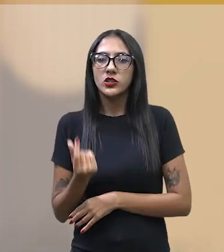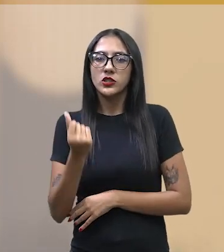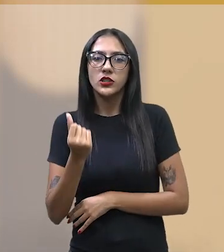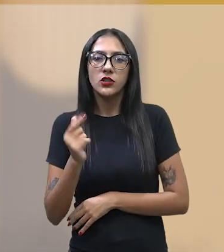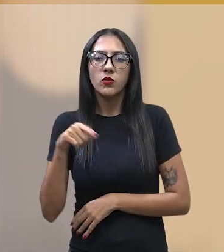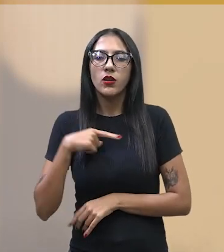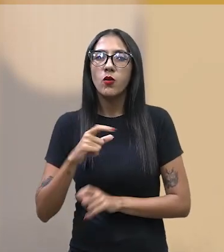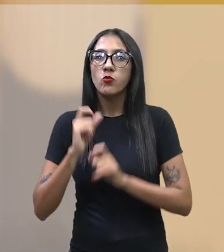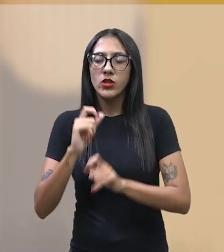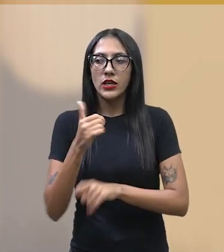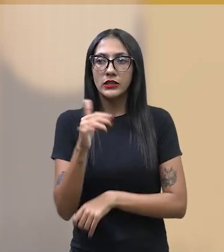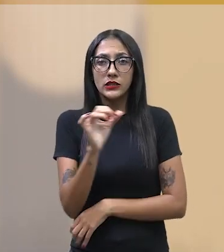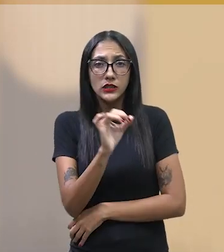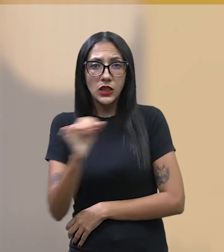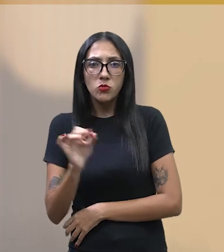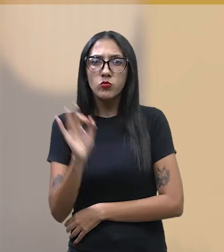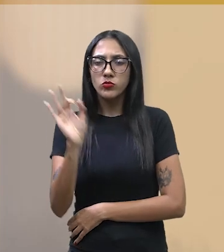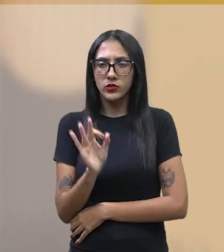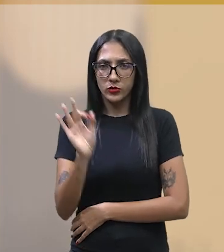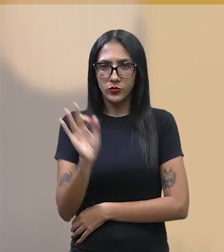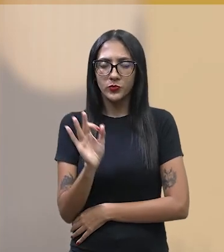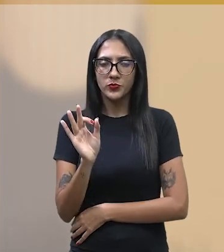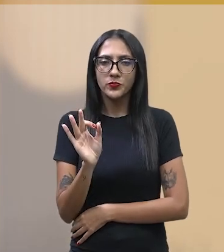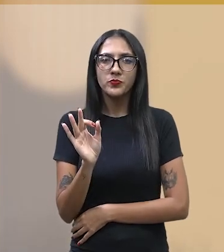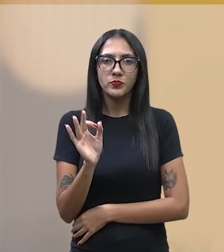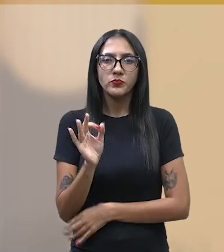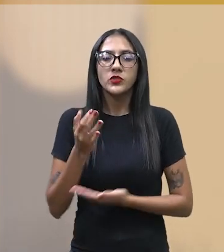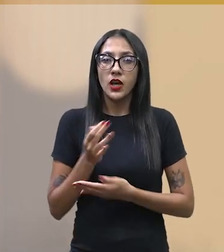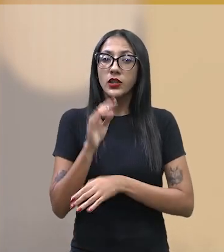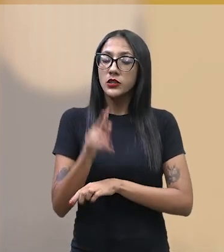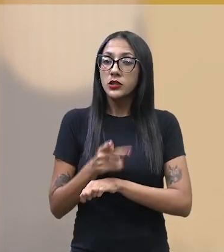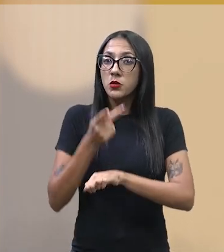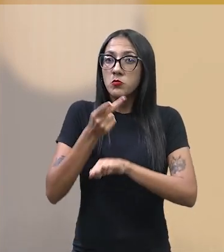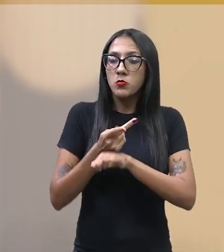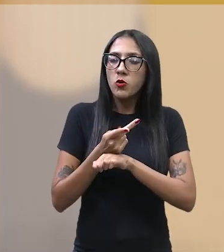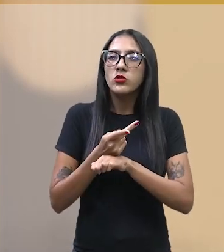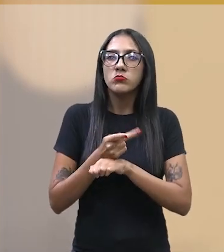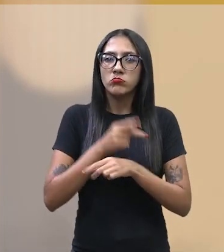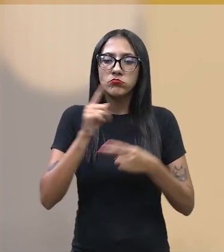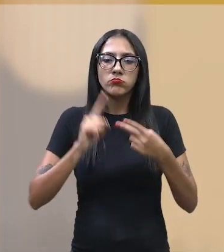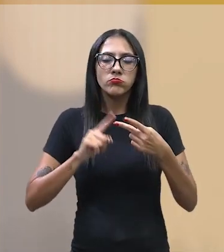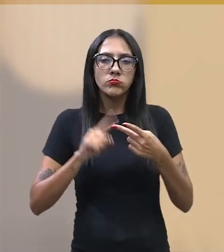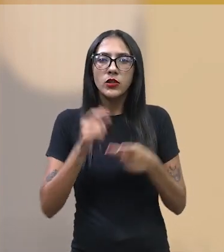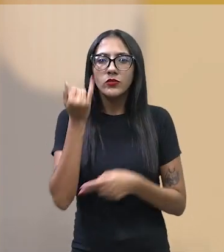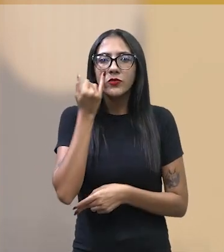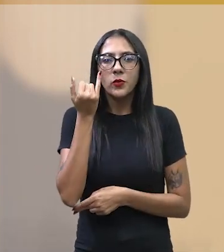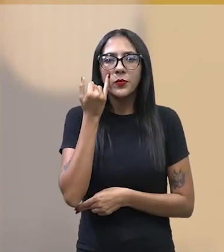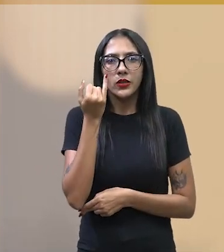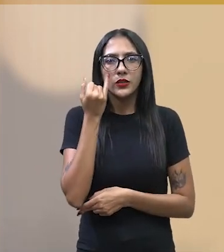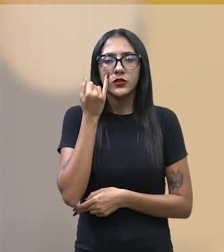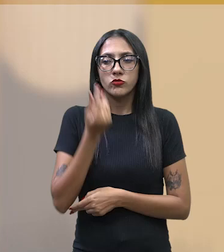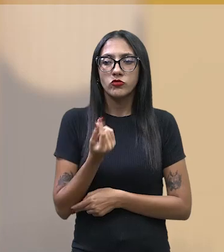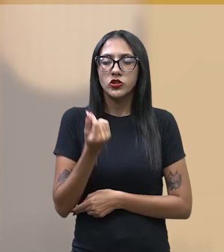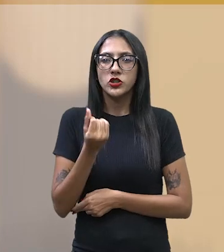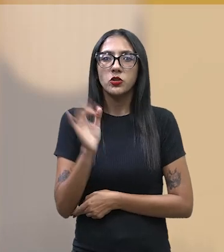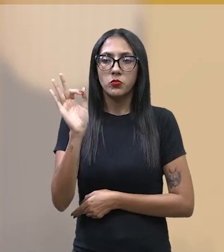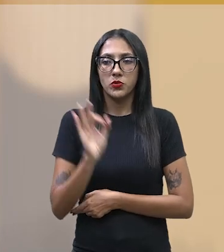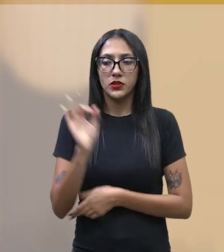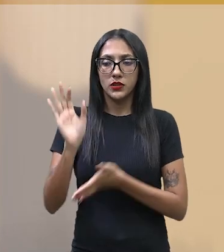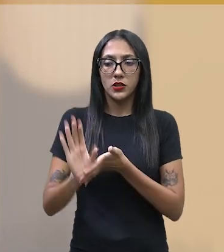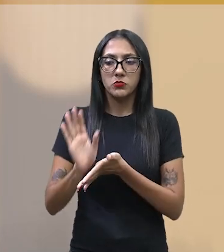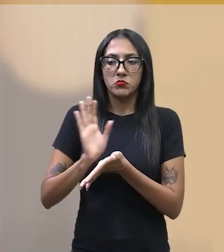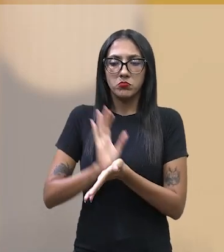aos 100%. E aí, a gente vai obter a margem de lucro a partir do custo